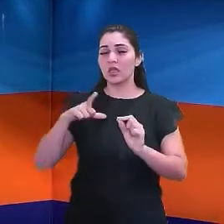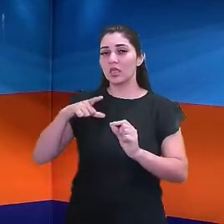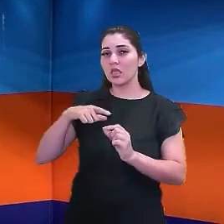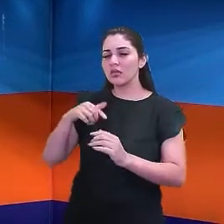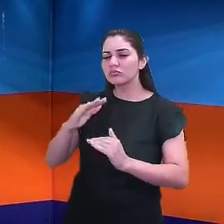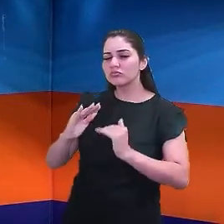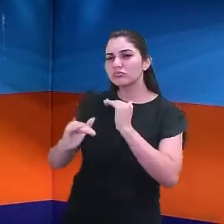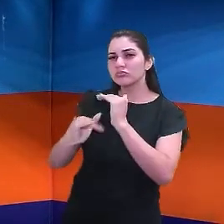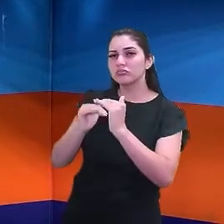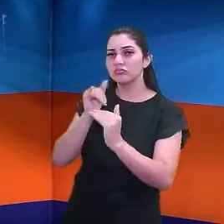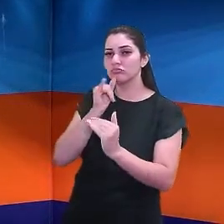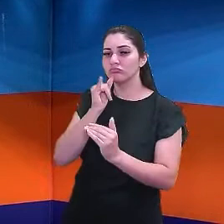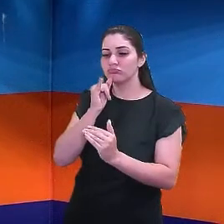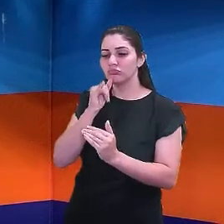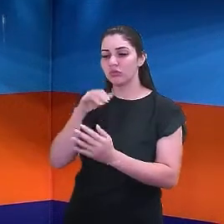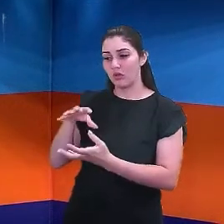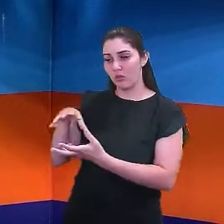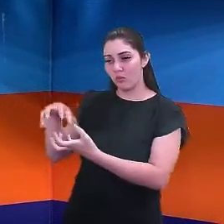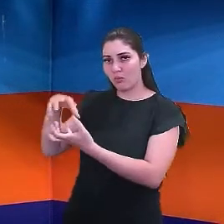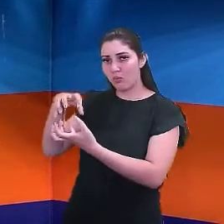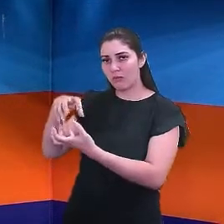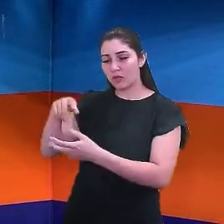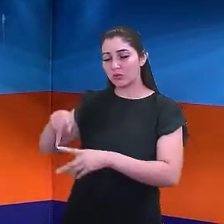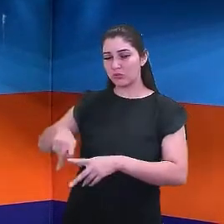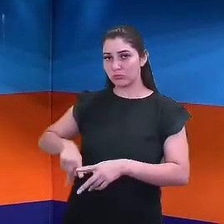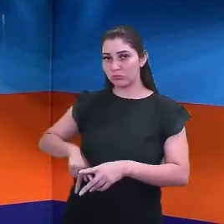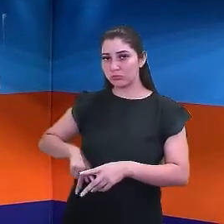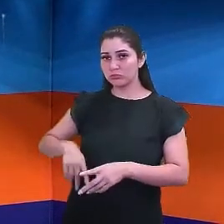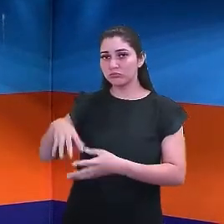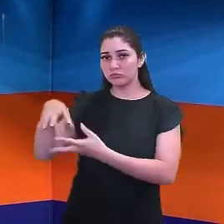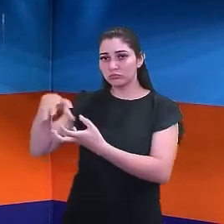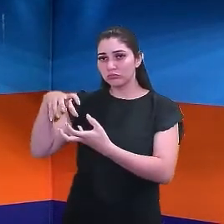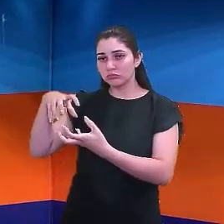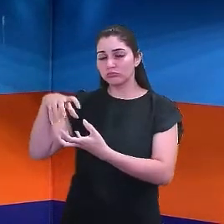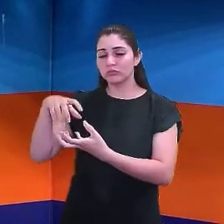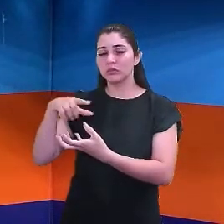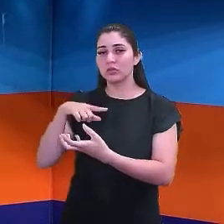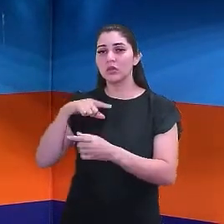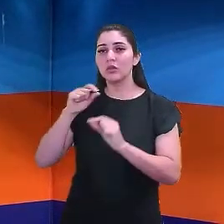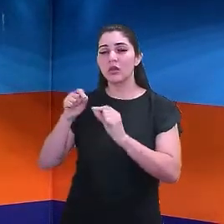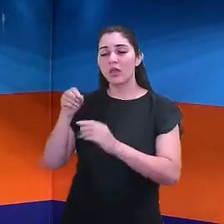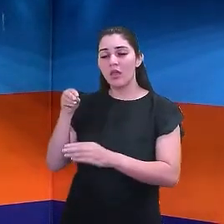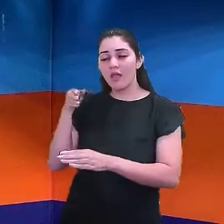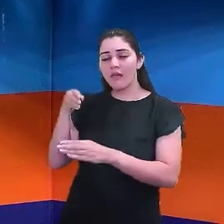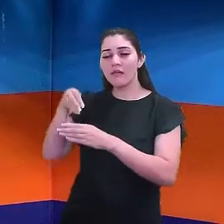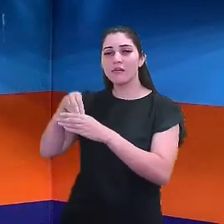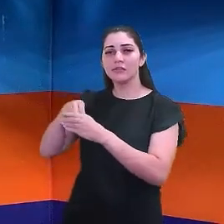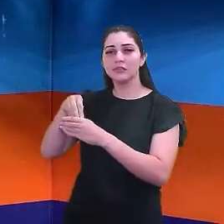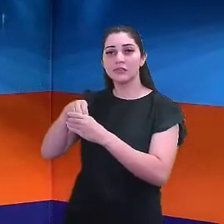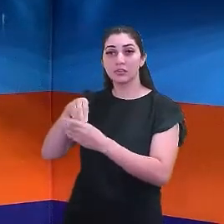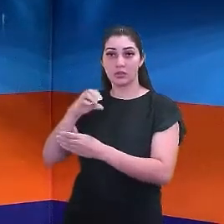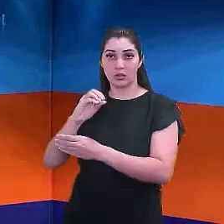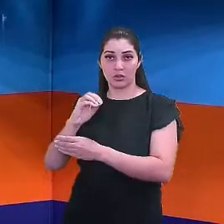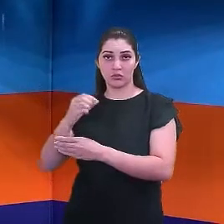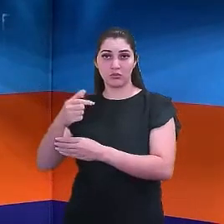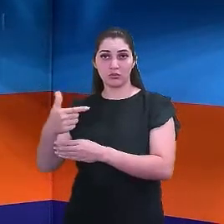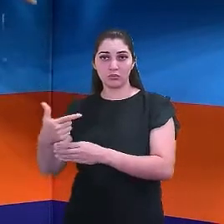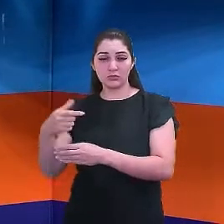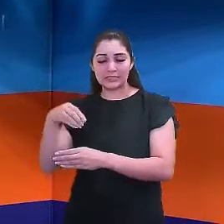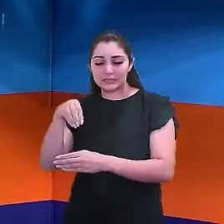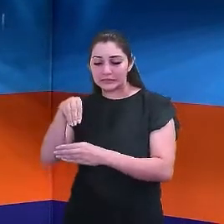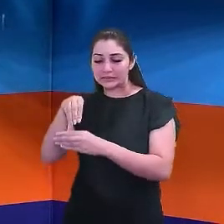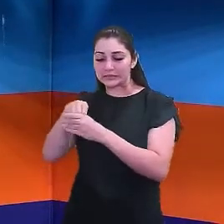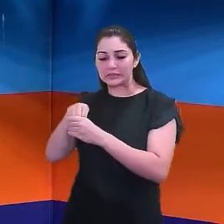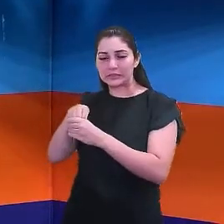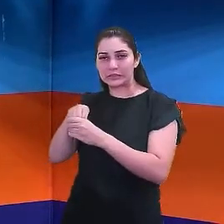processo aqui, ó, que está ocorrendo aqui nos alvéolos pulmonares, você também percebe que tem a entrada do oxigênio. Então, essa entrada do